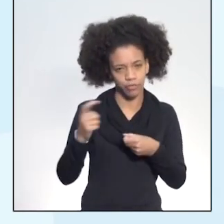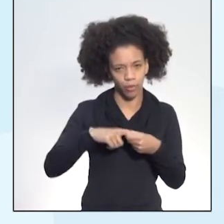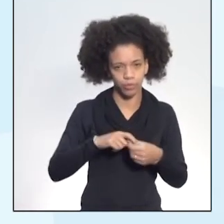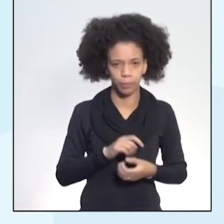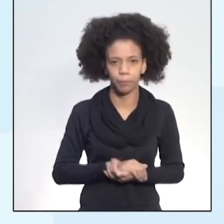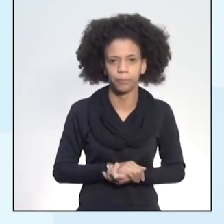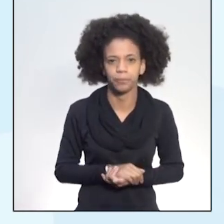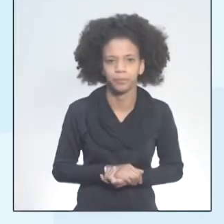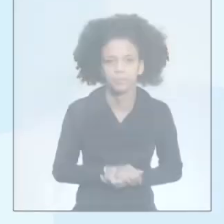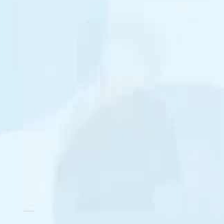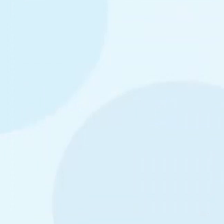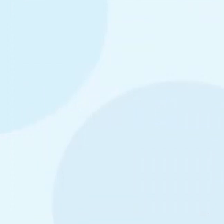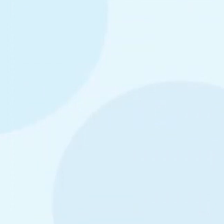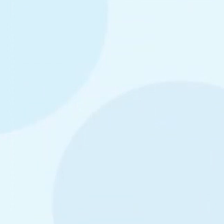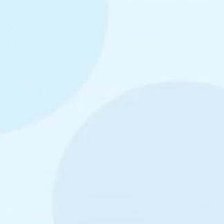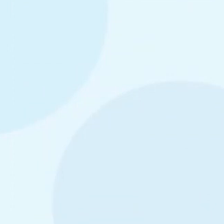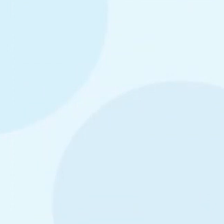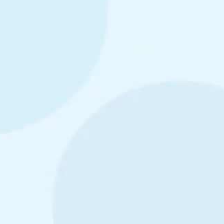retornamos.